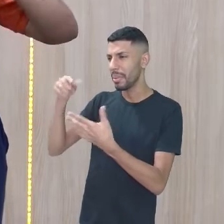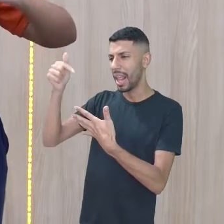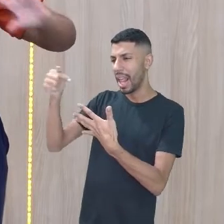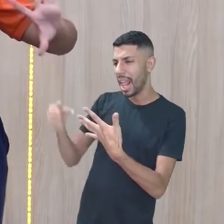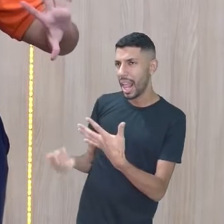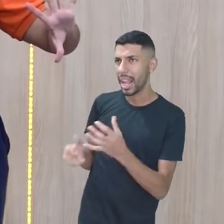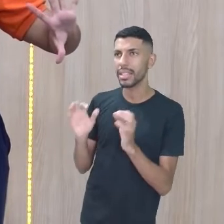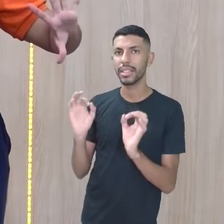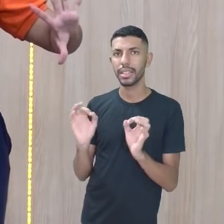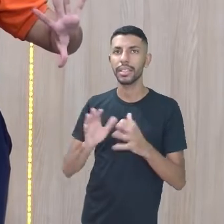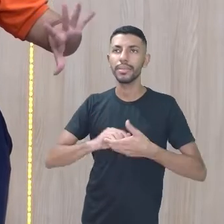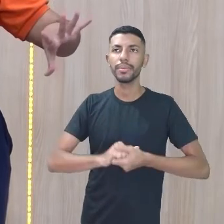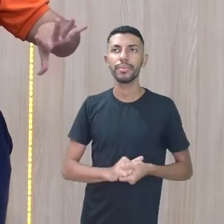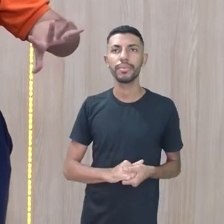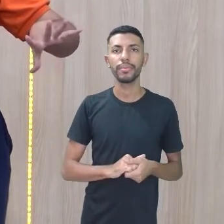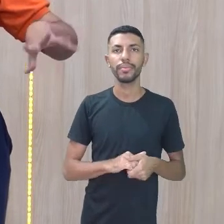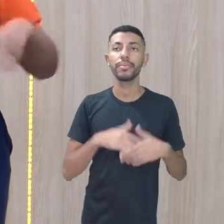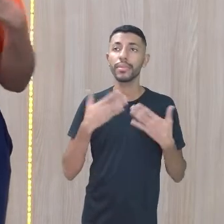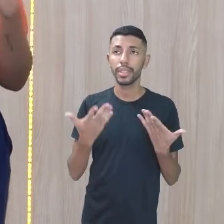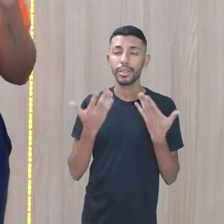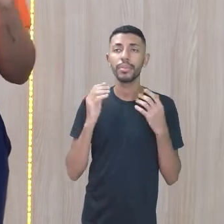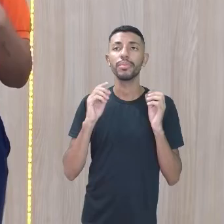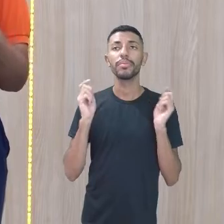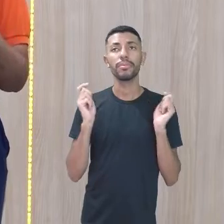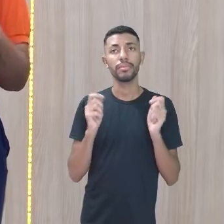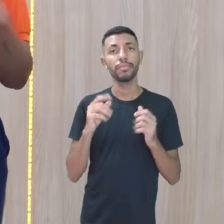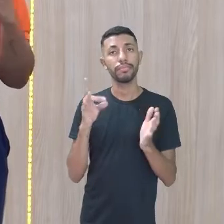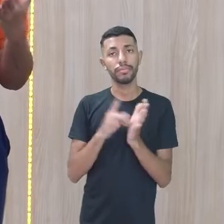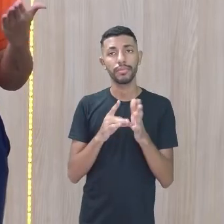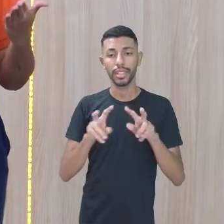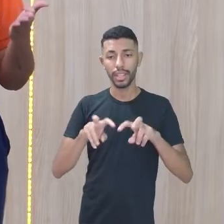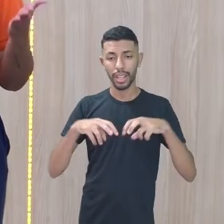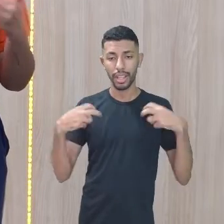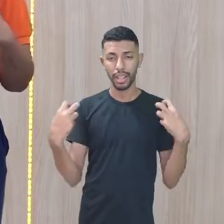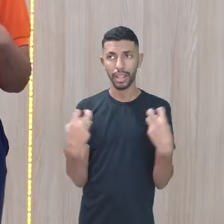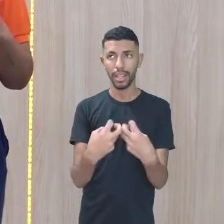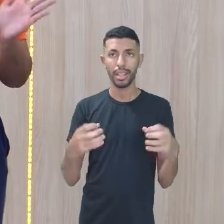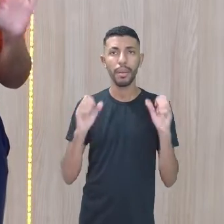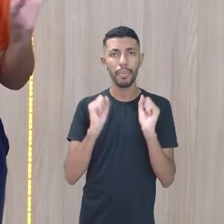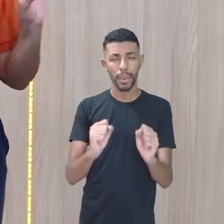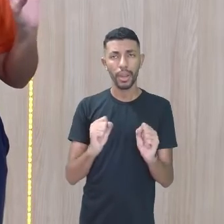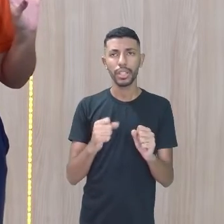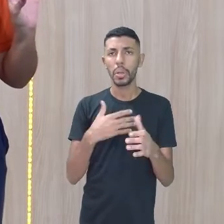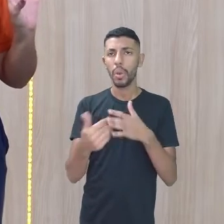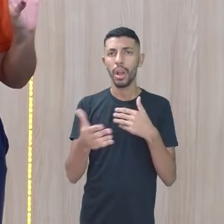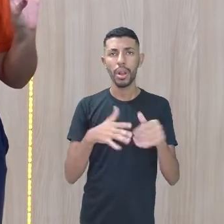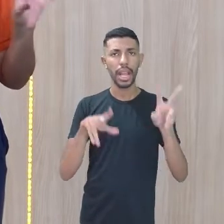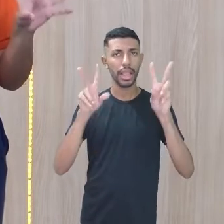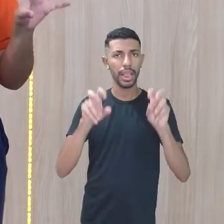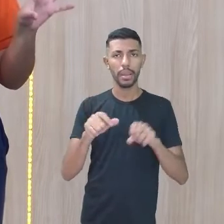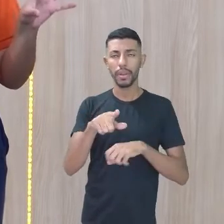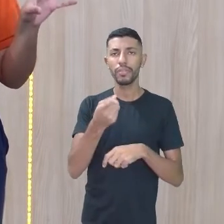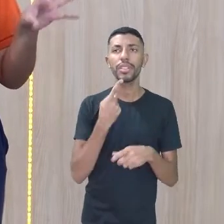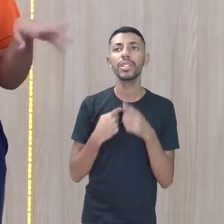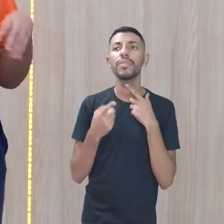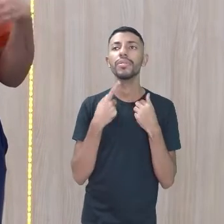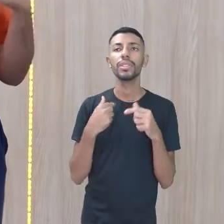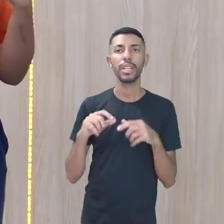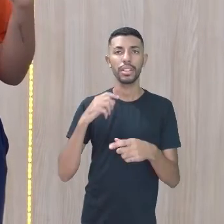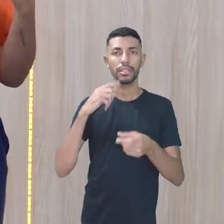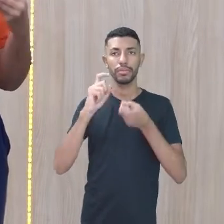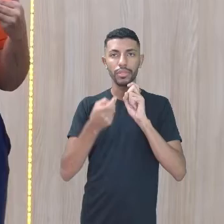3, e sai enumerando ele. Tá certo? Então, realmente a mesa redonda pode ser sobre qualquer tema que você queira